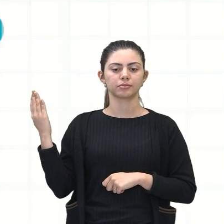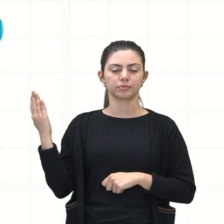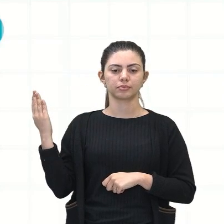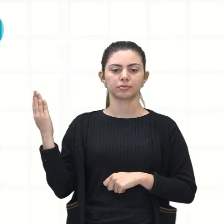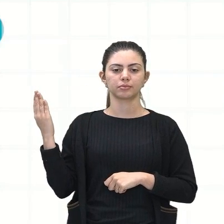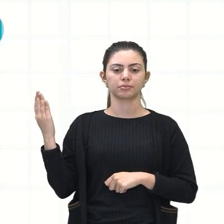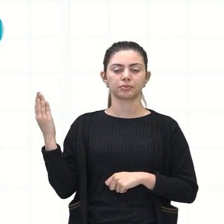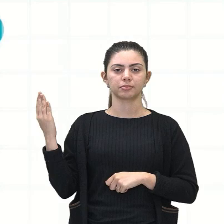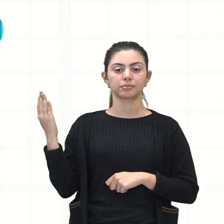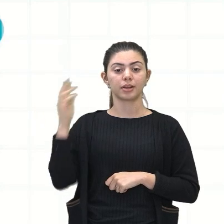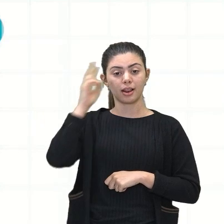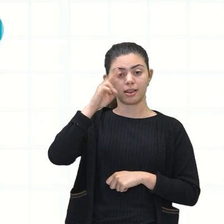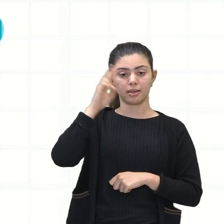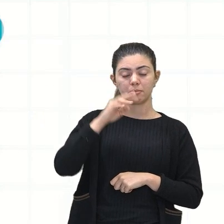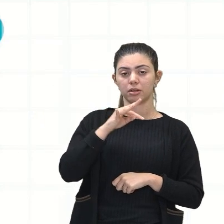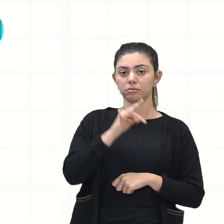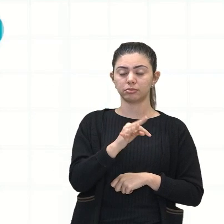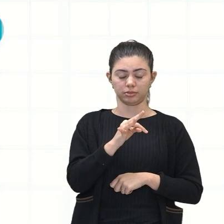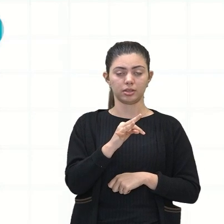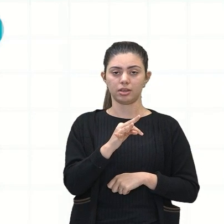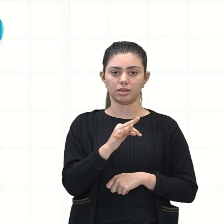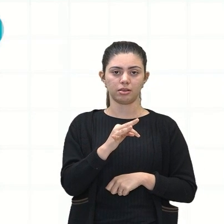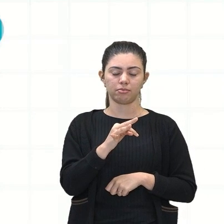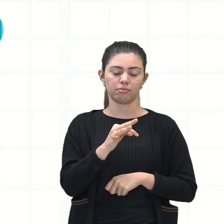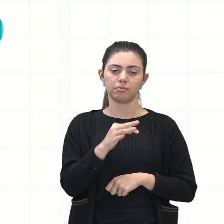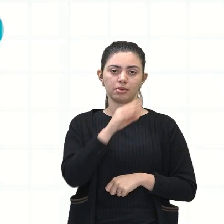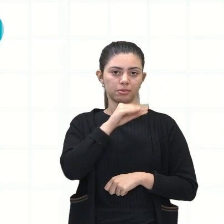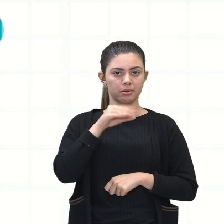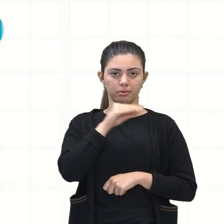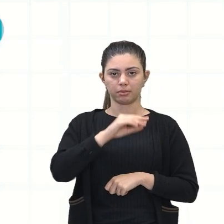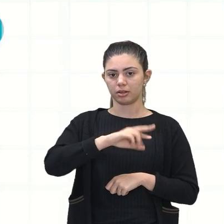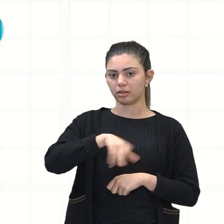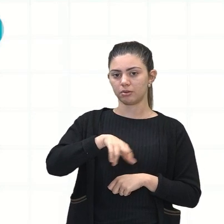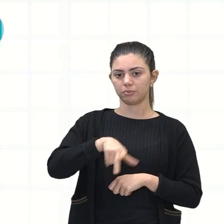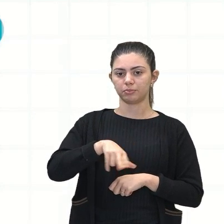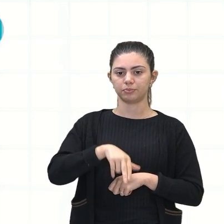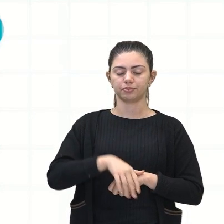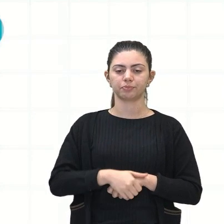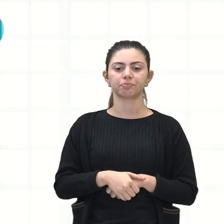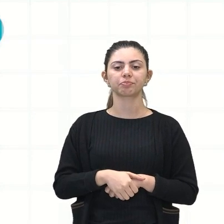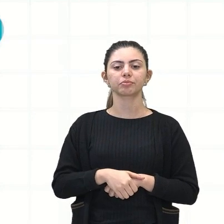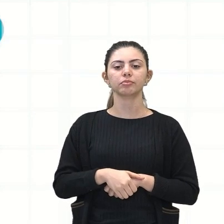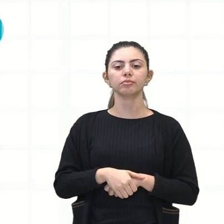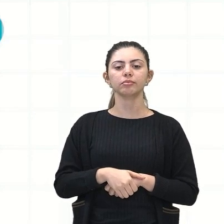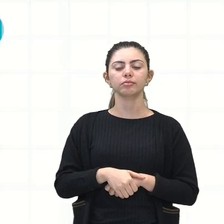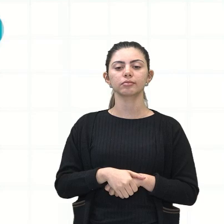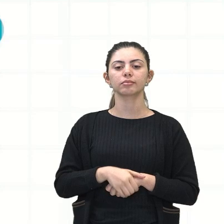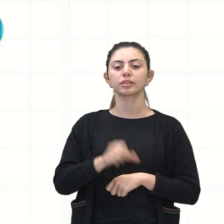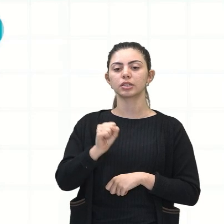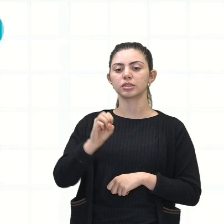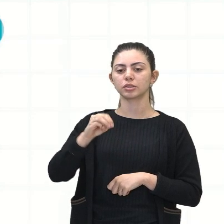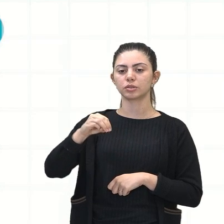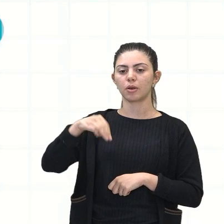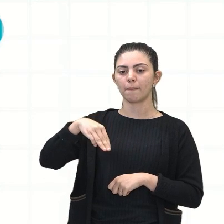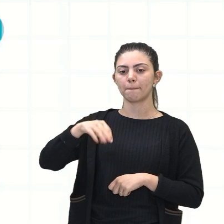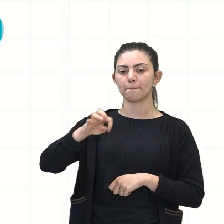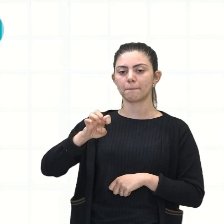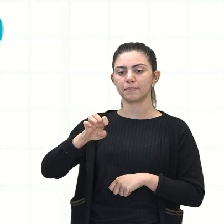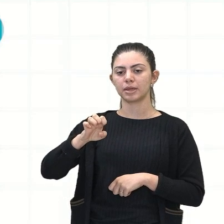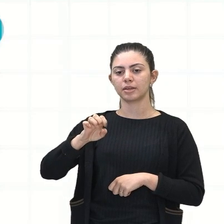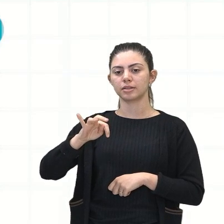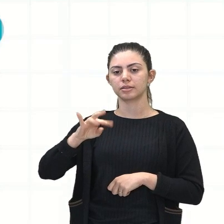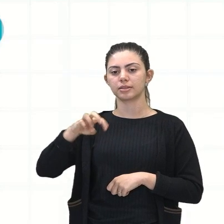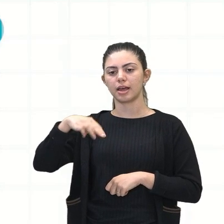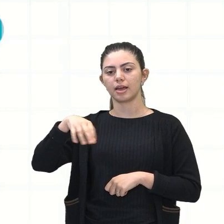sem o T. Sometimes, sometimes, às vezes, né? Pode ser também de vez em